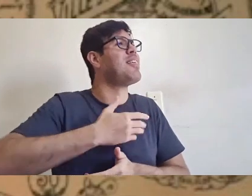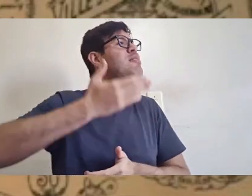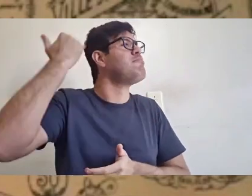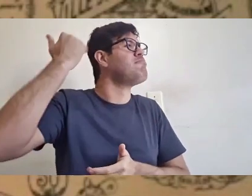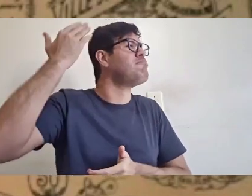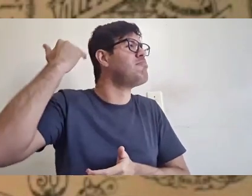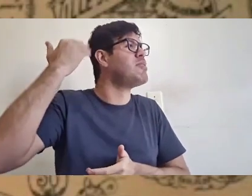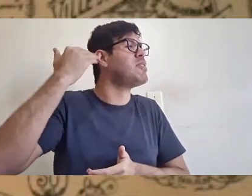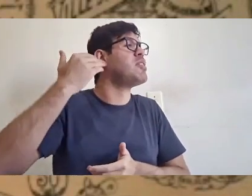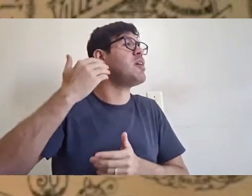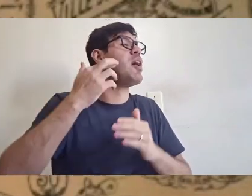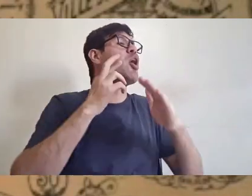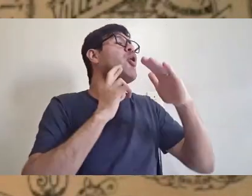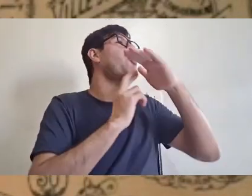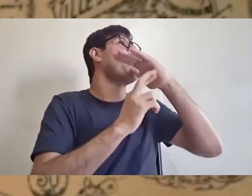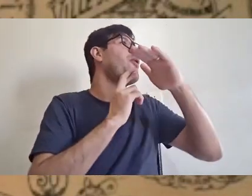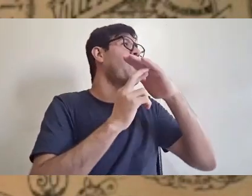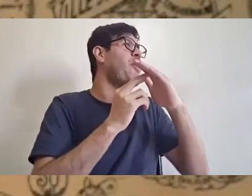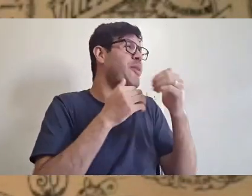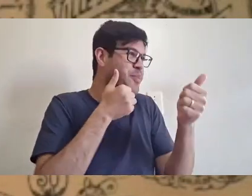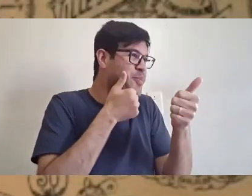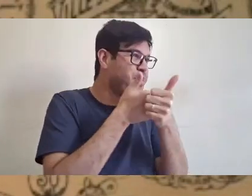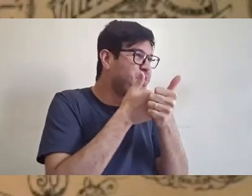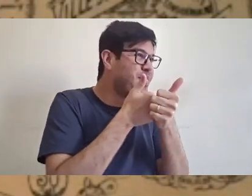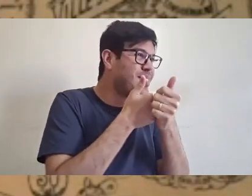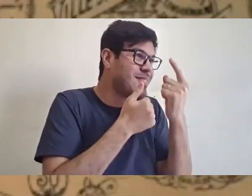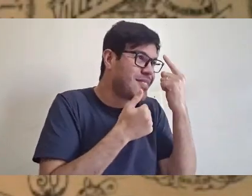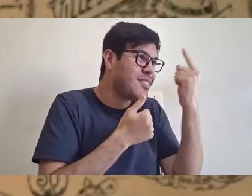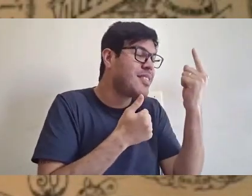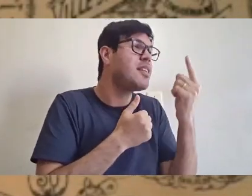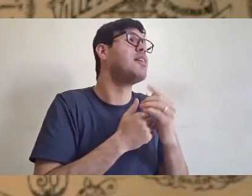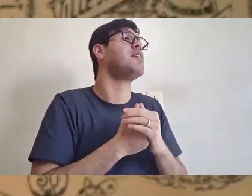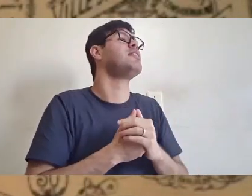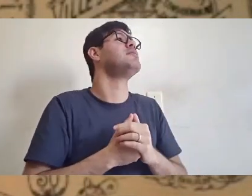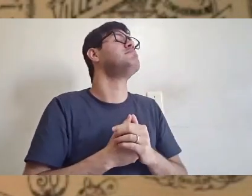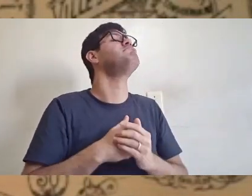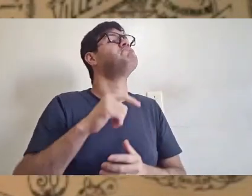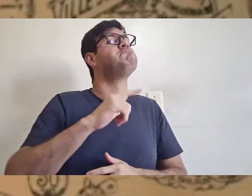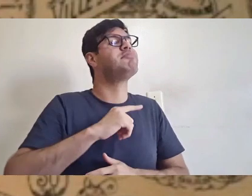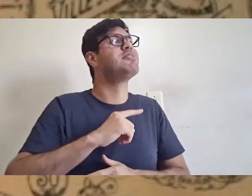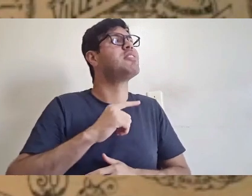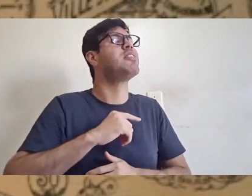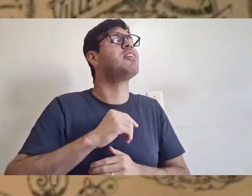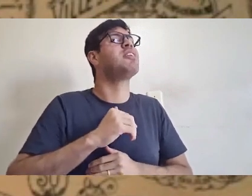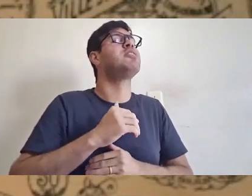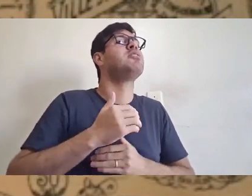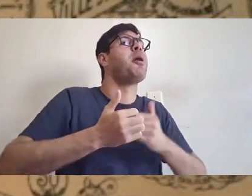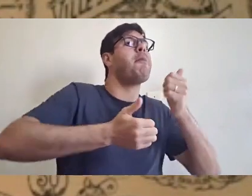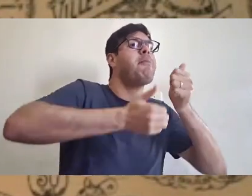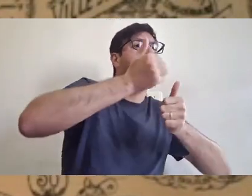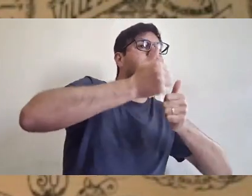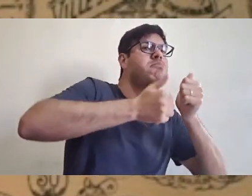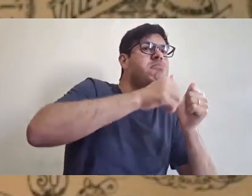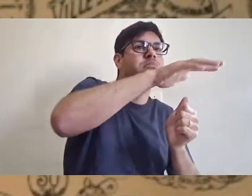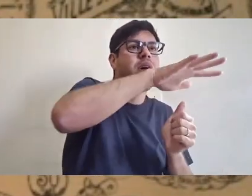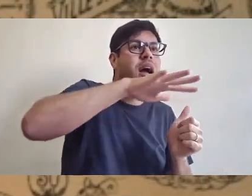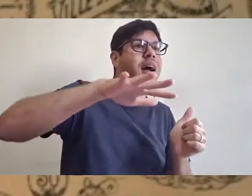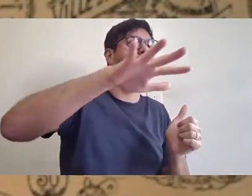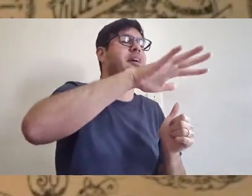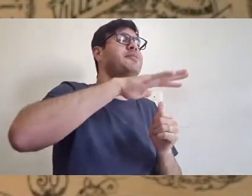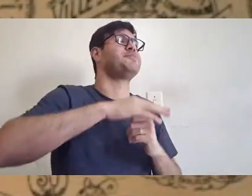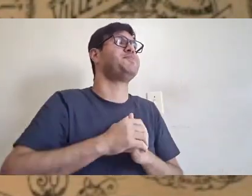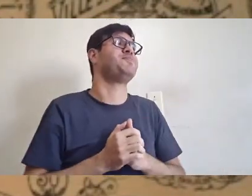hoje é a rodoviária, teve um jogo lá e o Ayrton estava num